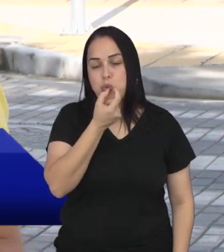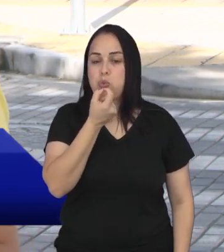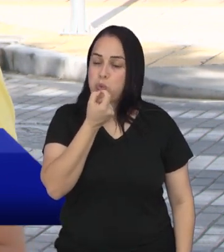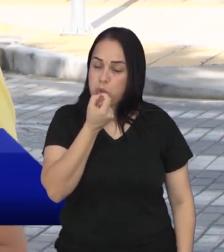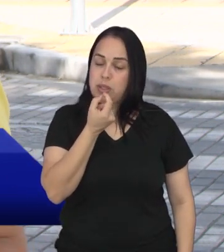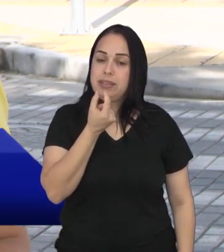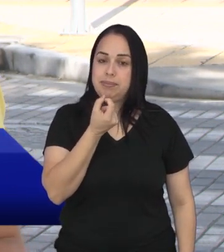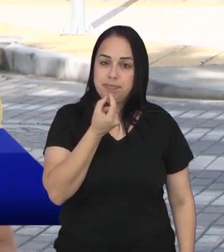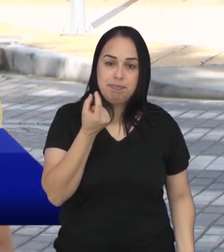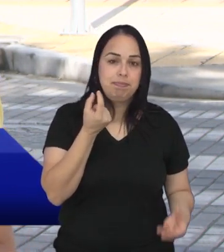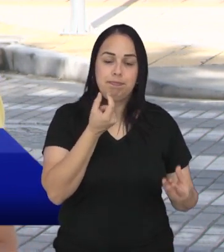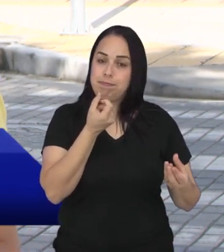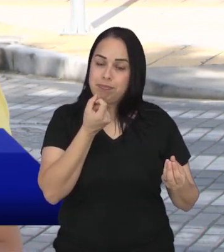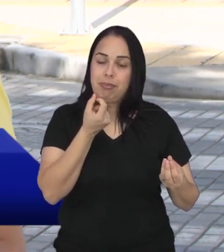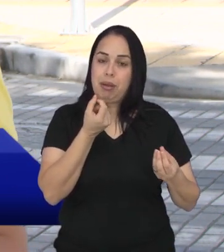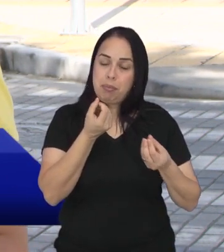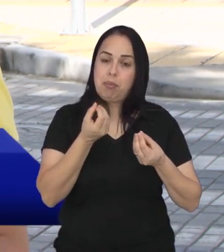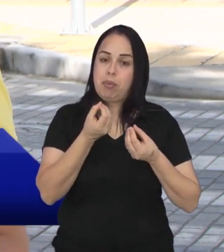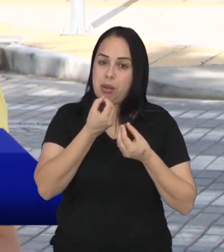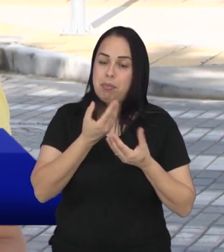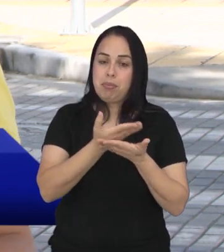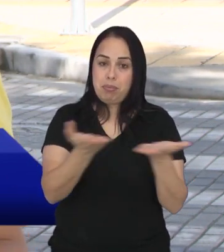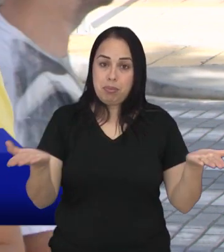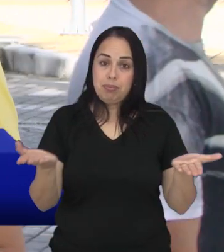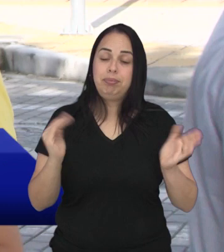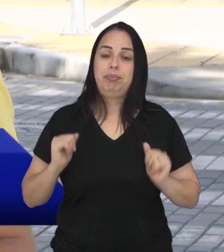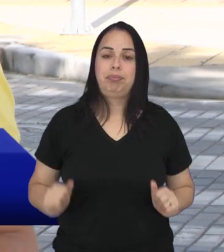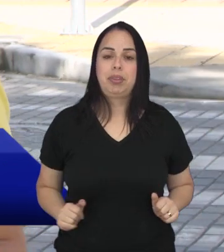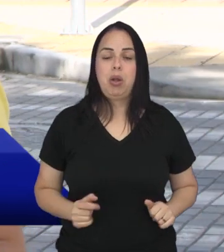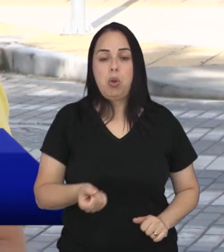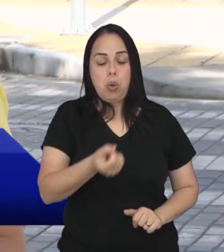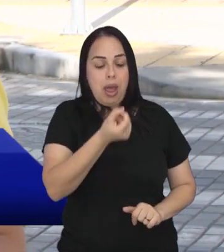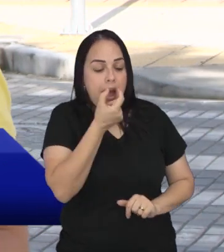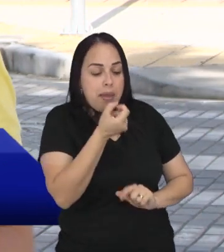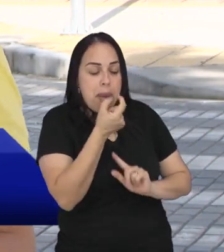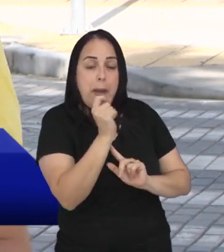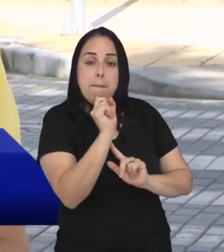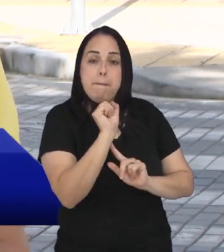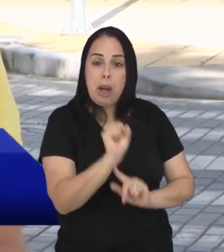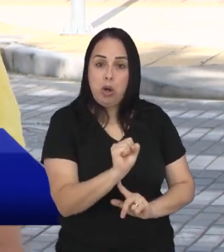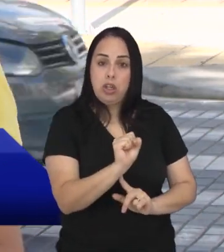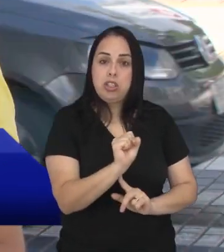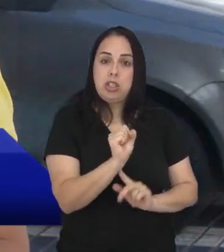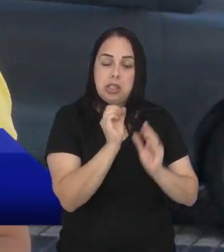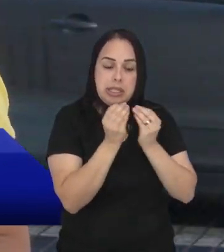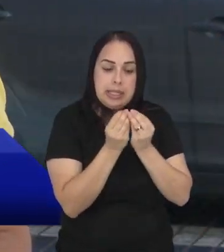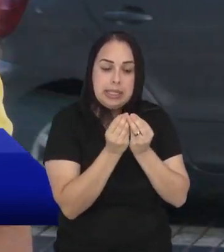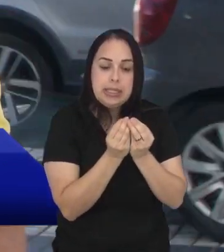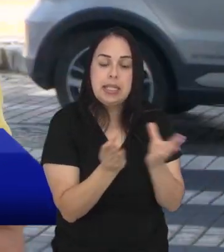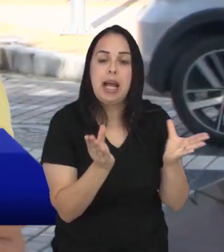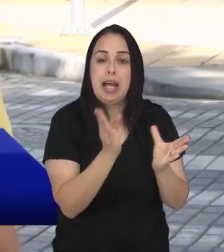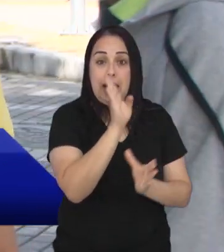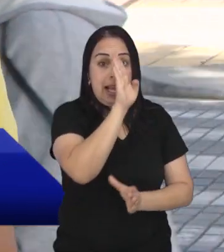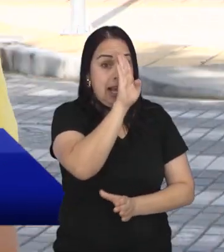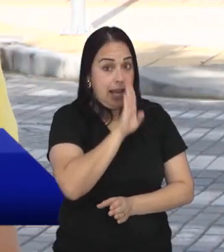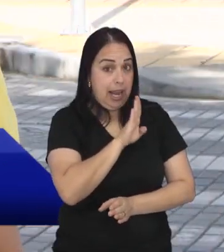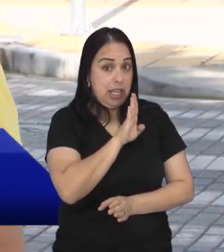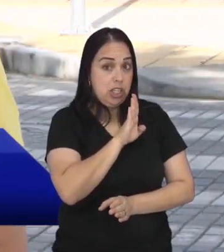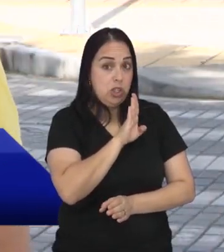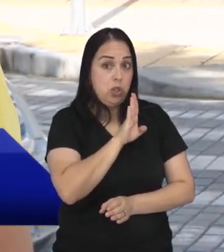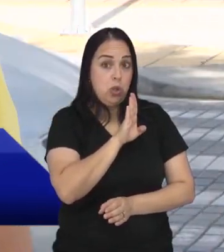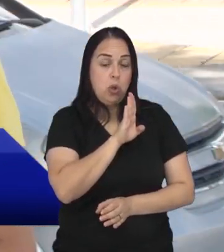disponibilização de medicamentos e pra população pros cidadãos Esses medicamentos eles podem ser distribuídos